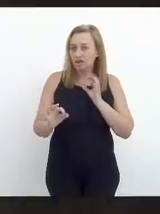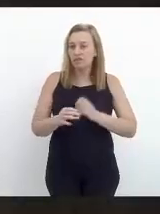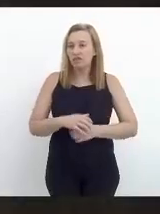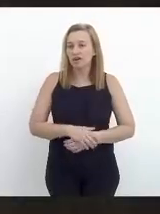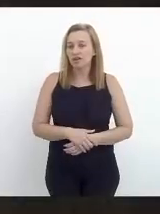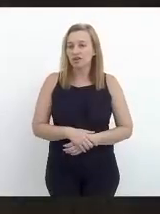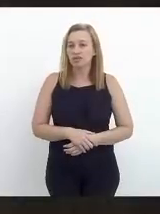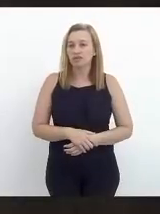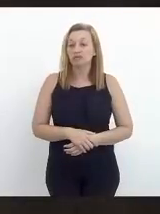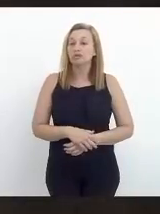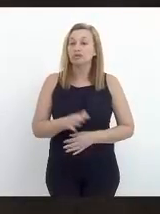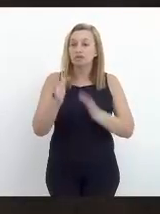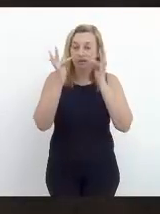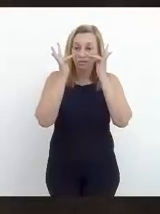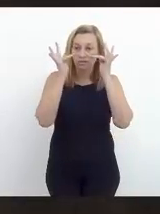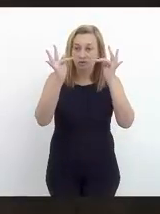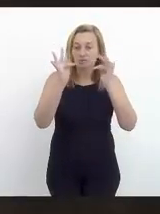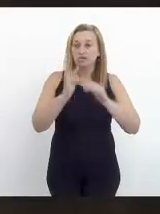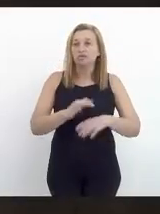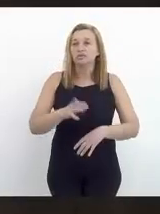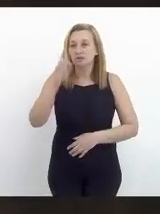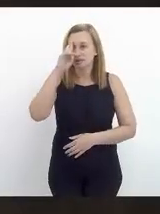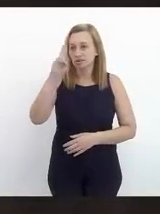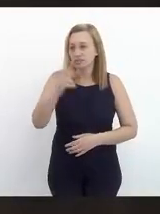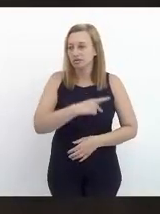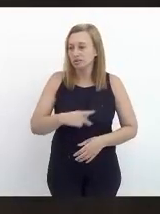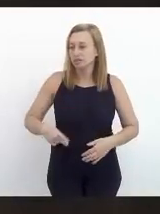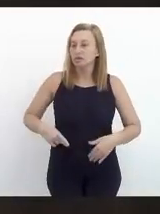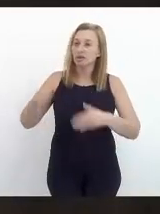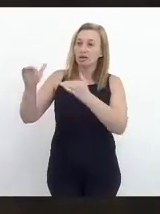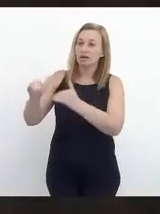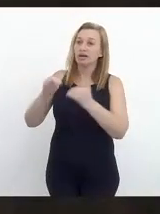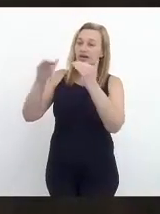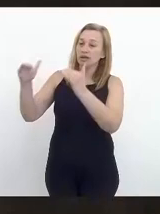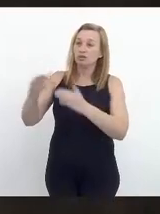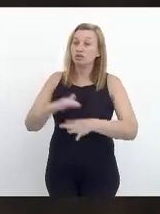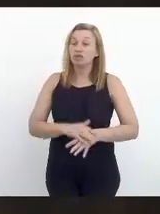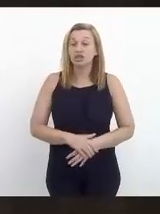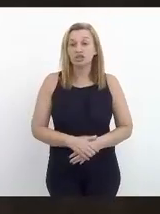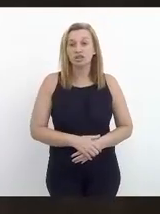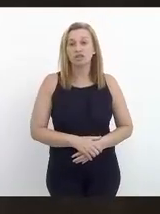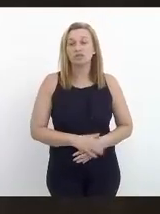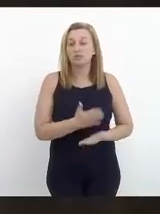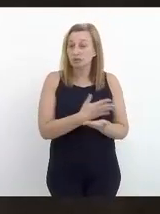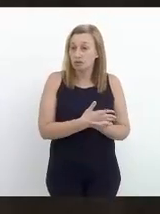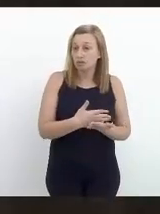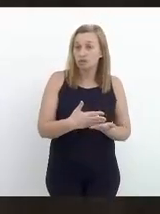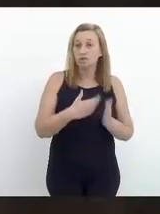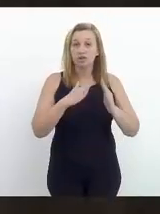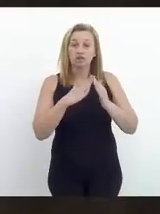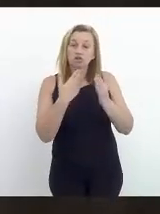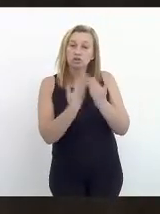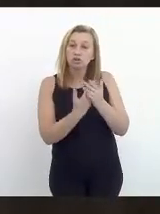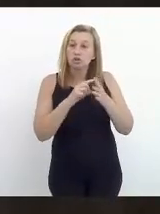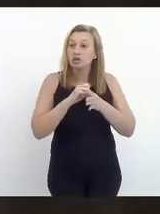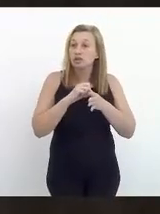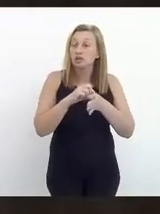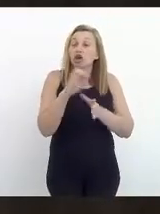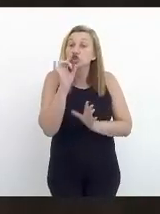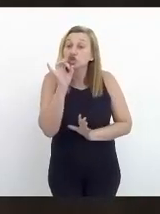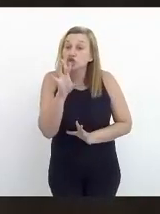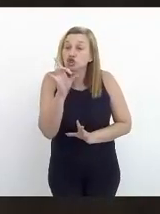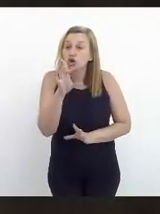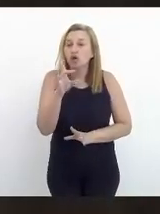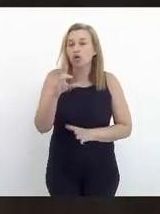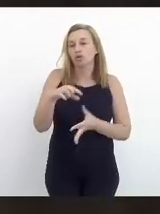só quero, na verdade, testemunhar que Vossa Excelência disse, desde o início, que esse seria um colégio de líderes somente